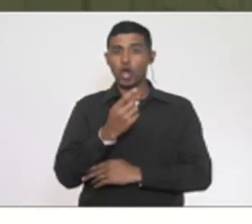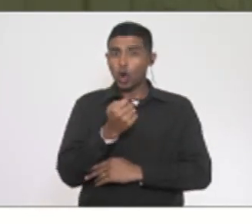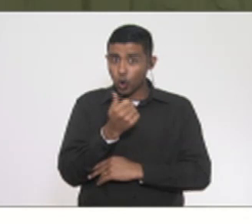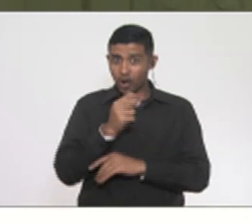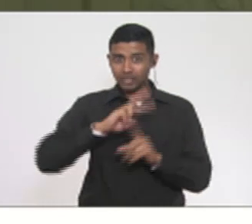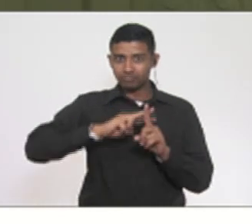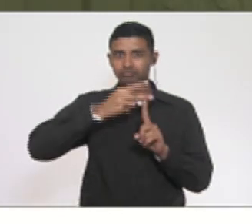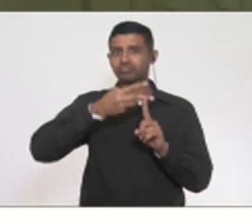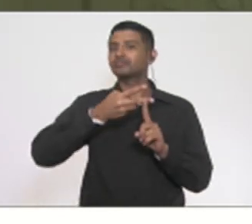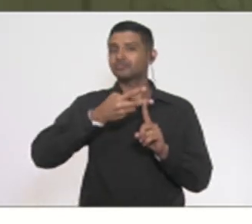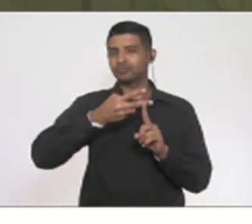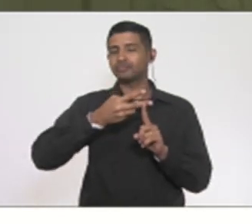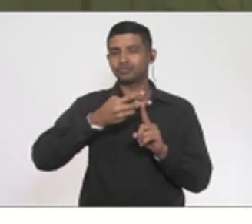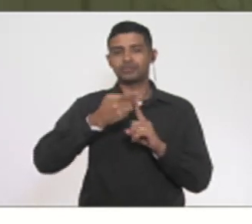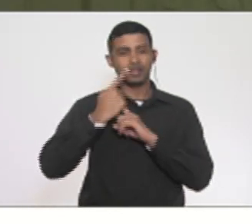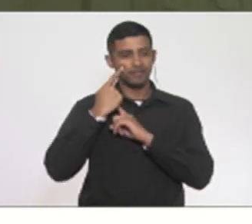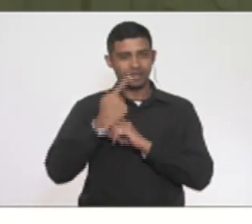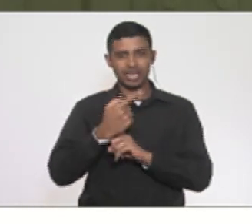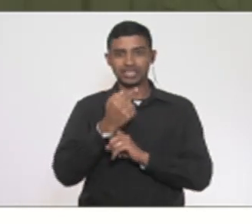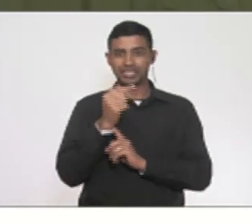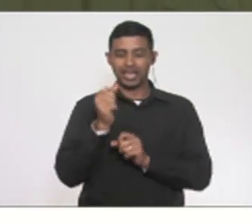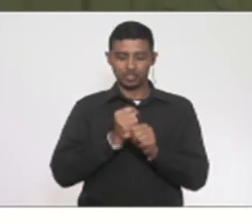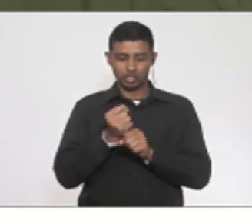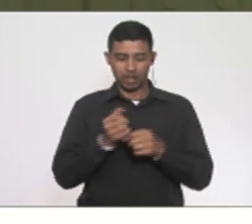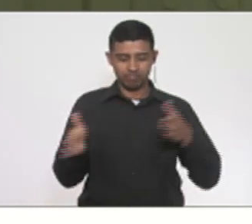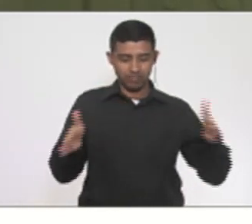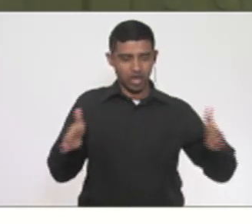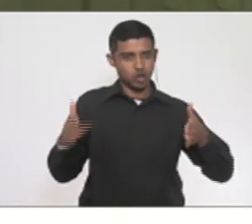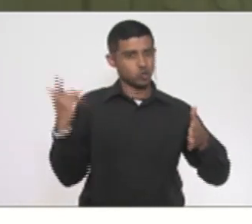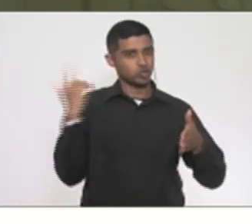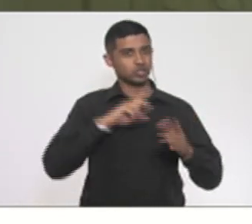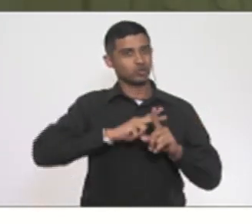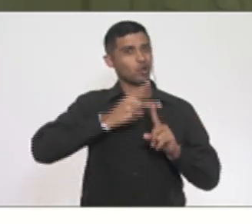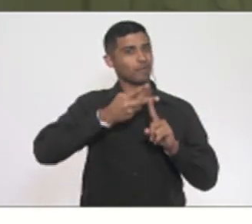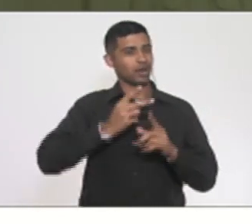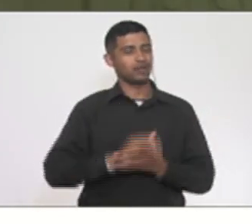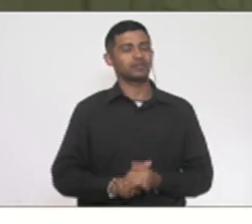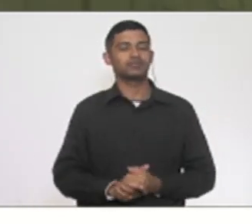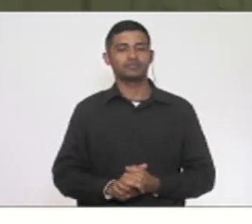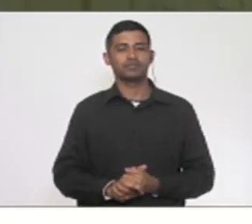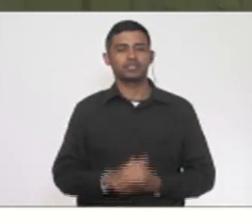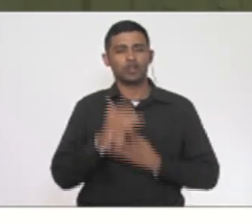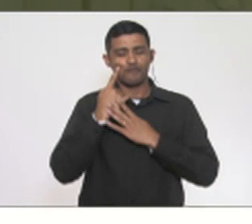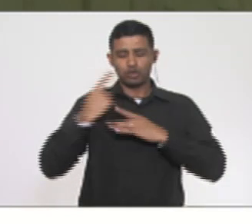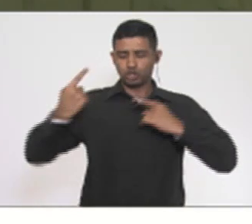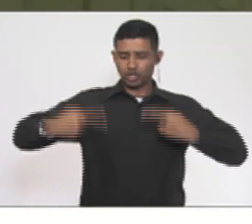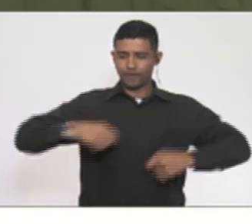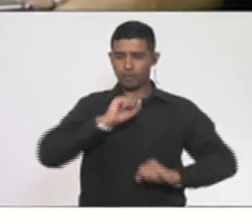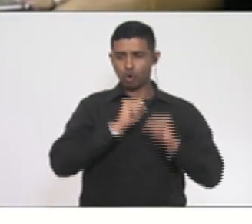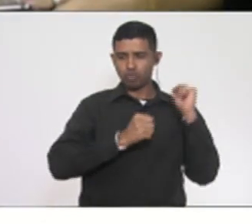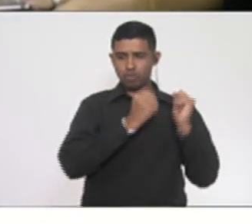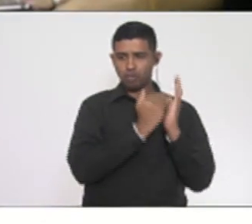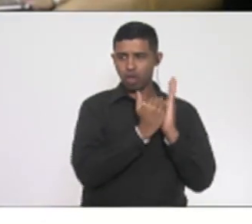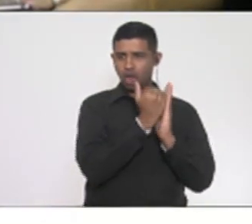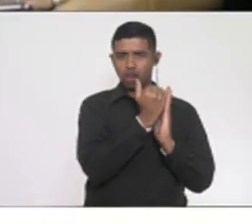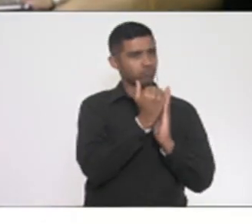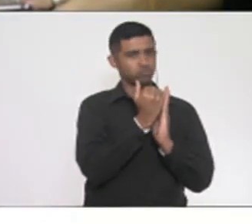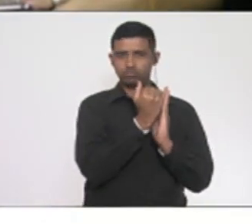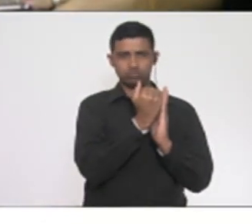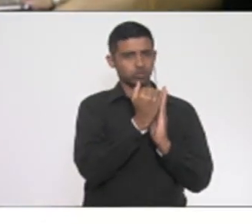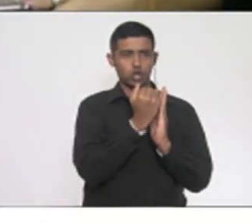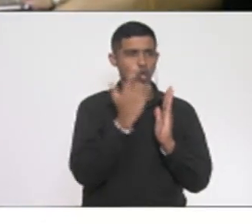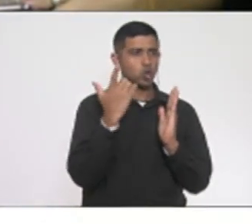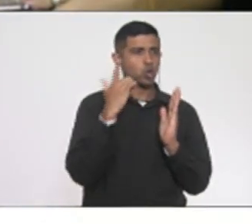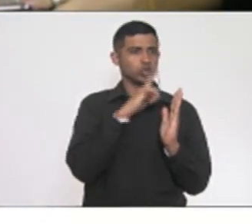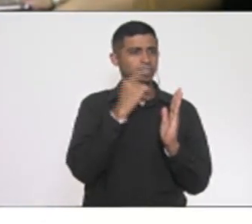dobrou em 7 anos a quantidade de gás disponível ao mercado. Então, o grande desafio não é só produzir mais, é conseguir fazer que